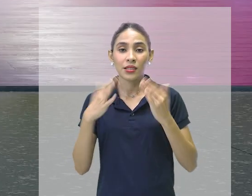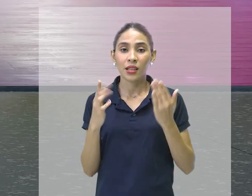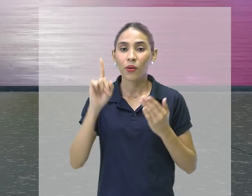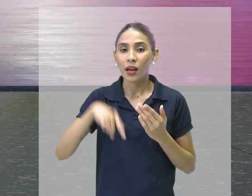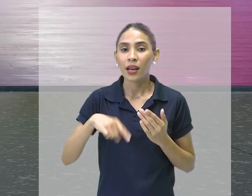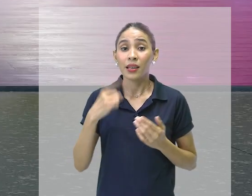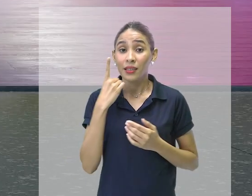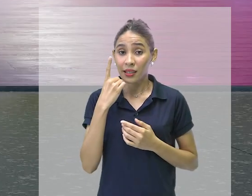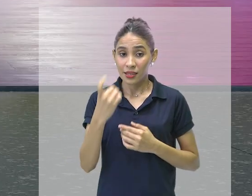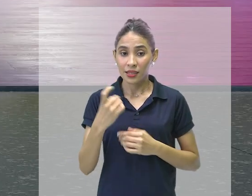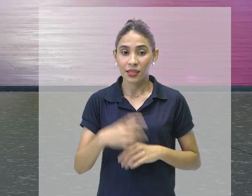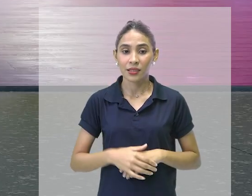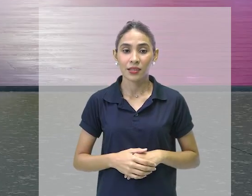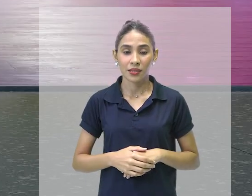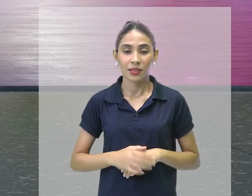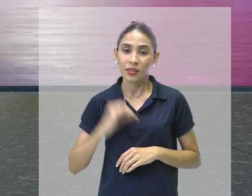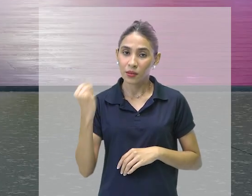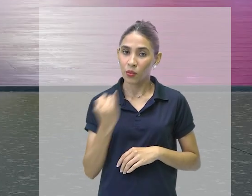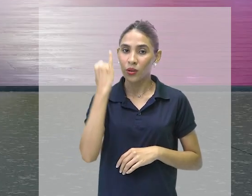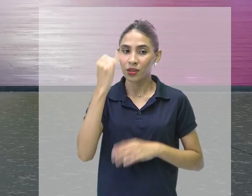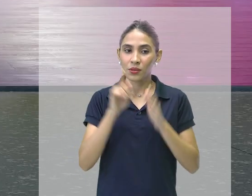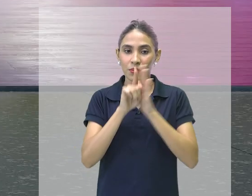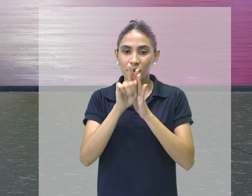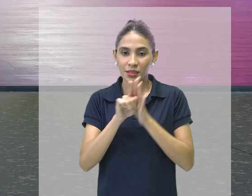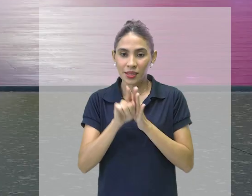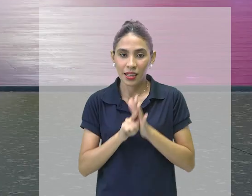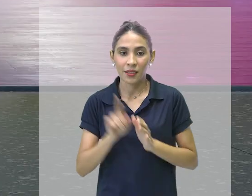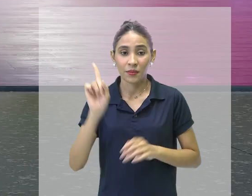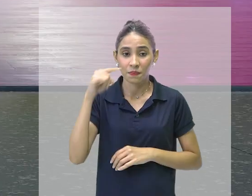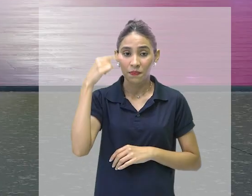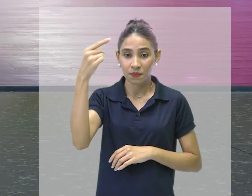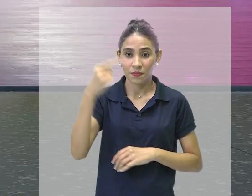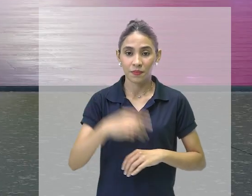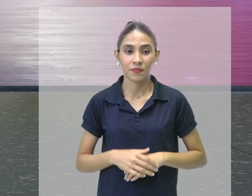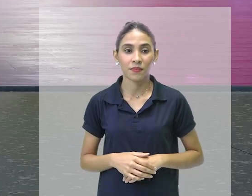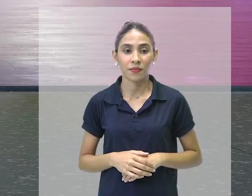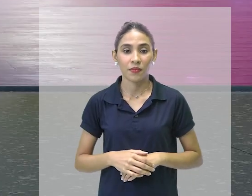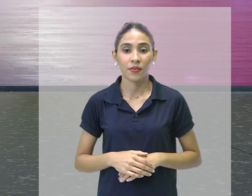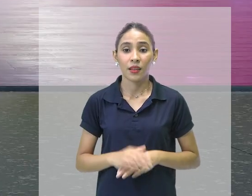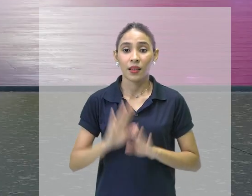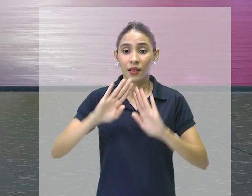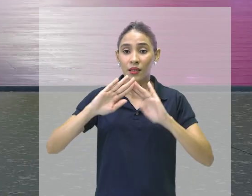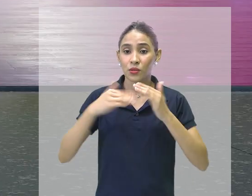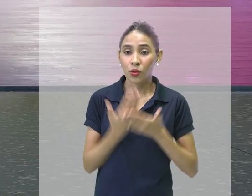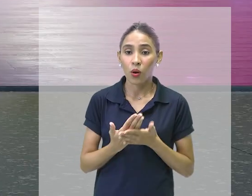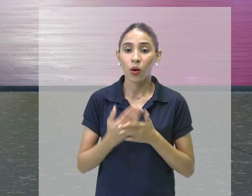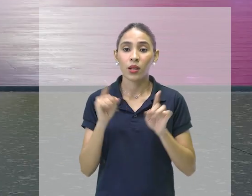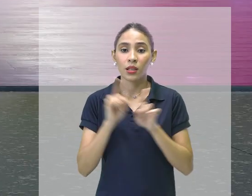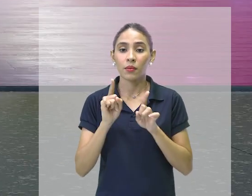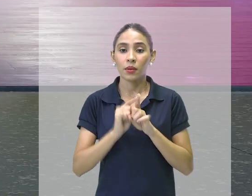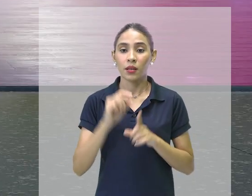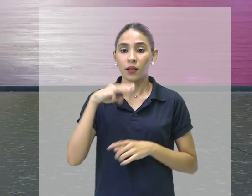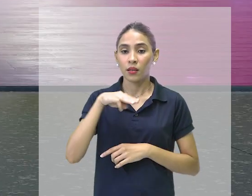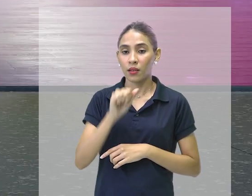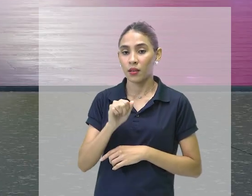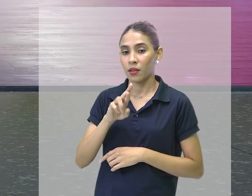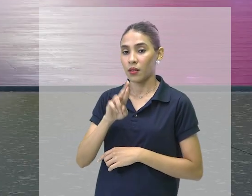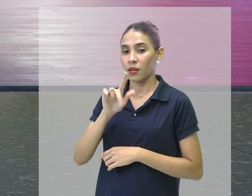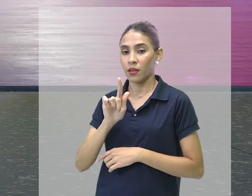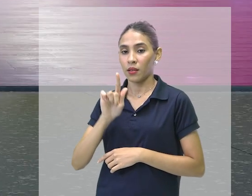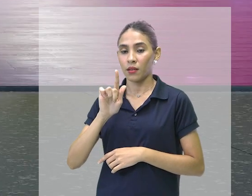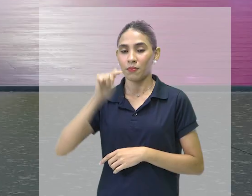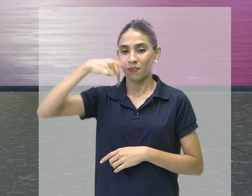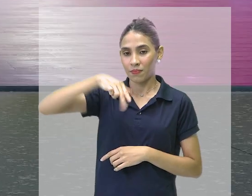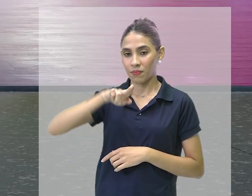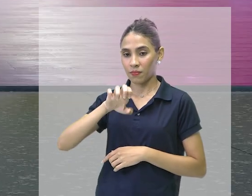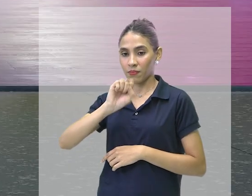religiosidade, então é bem interessante, vale a pena pesquisar. Prosseguindo, na escola, segundo Marques,